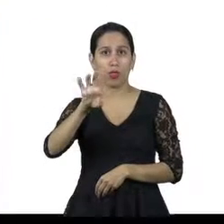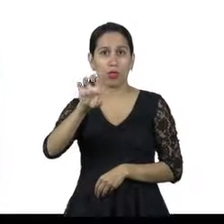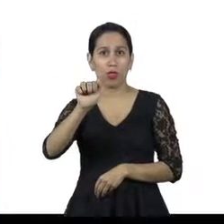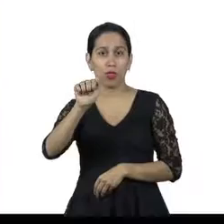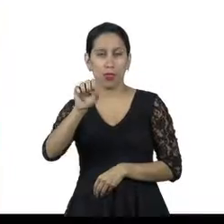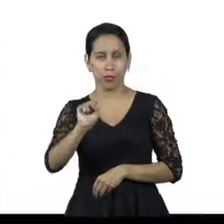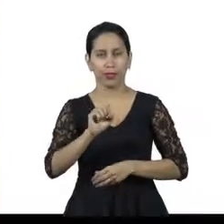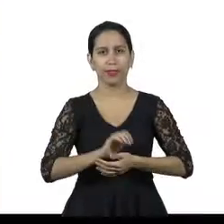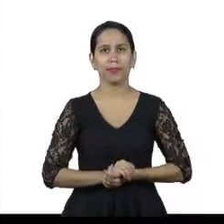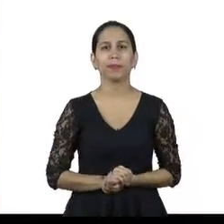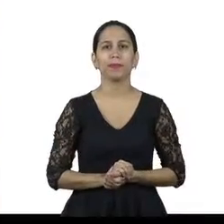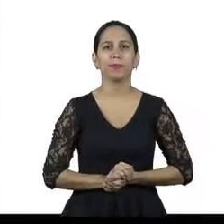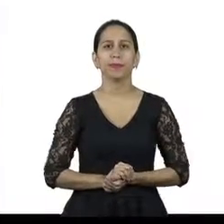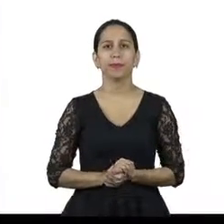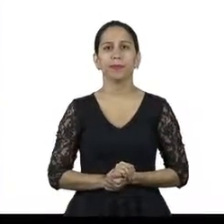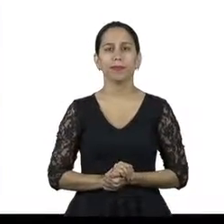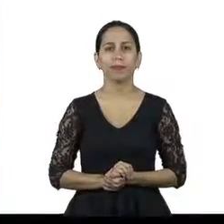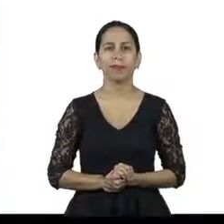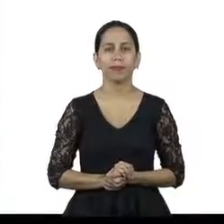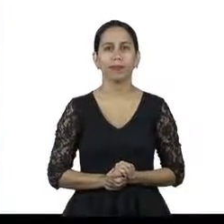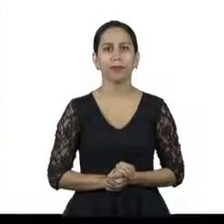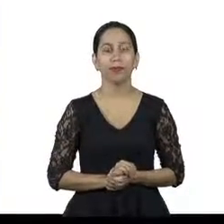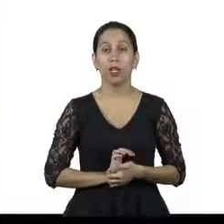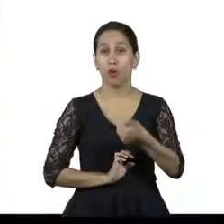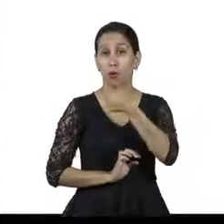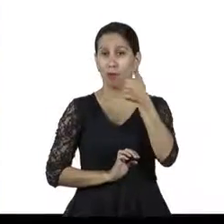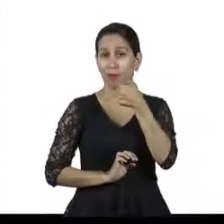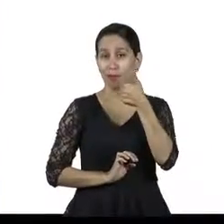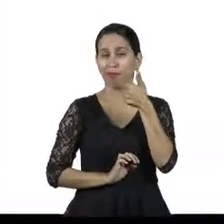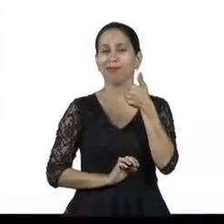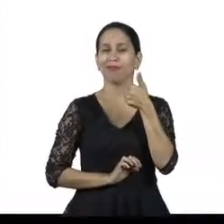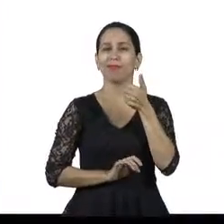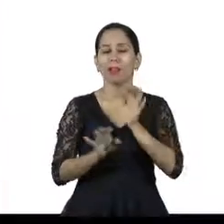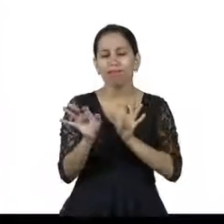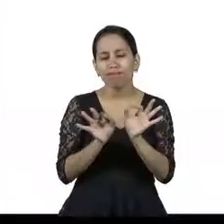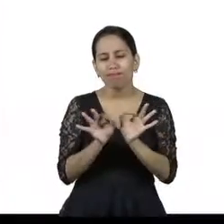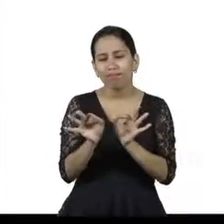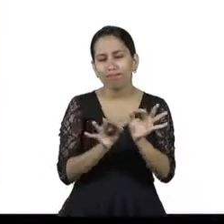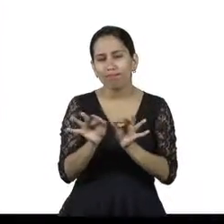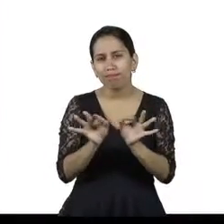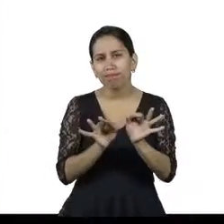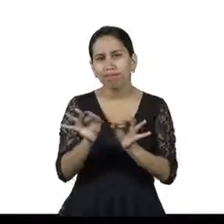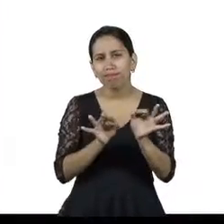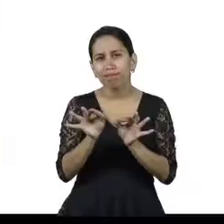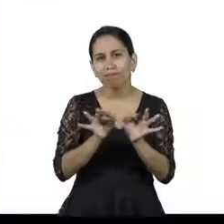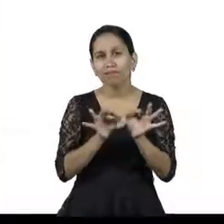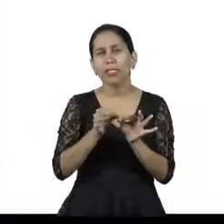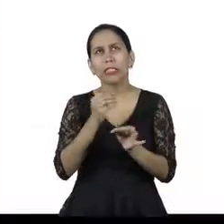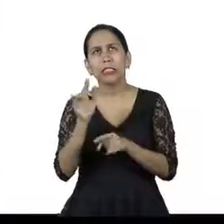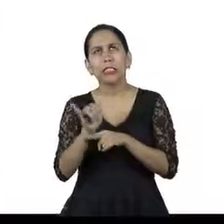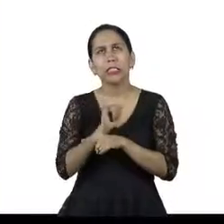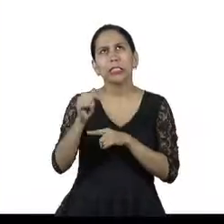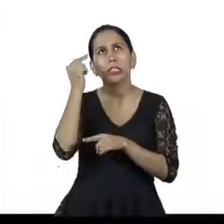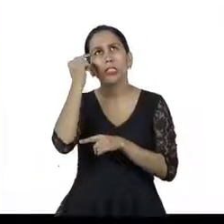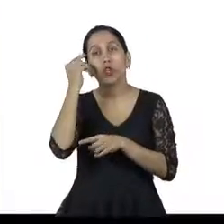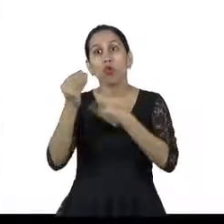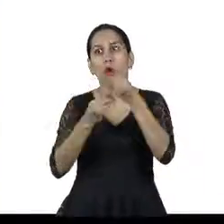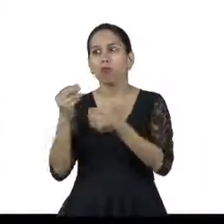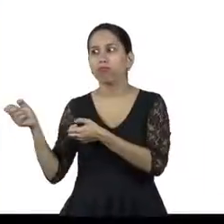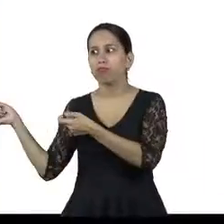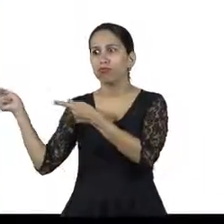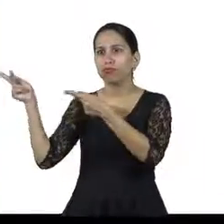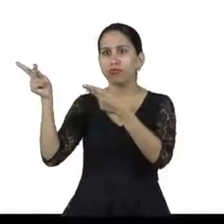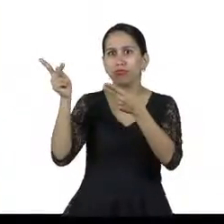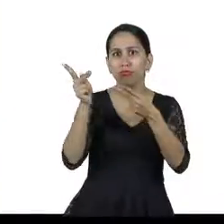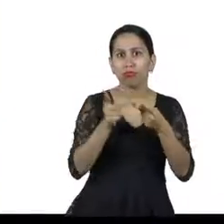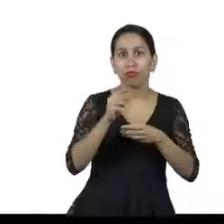faixas reflexivas laranja. O primeiro passo é planejar a recepção e descarga das aves. Antes de mais nada, a análise